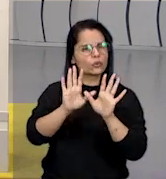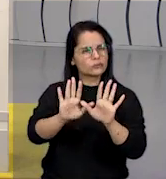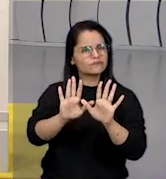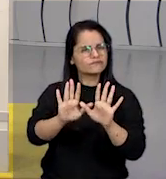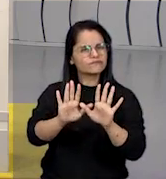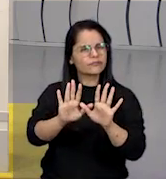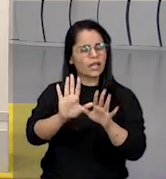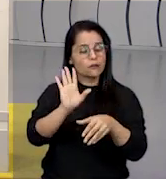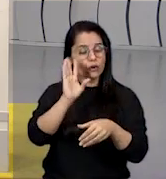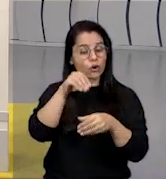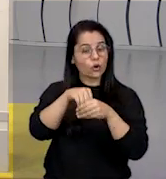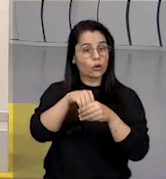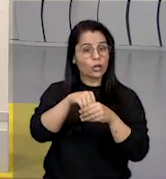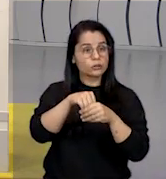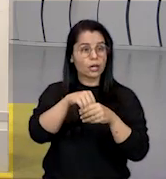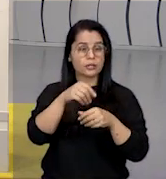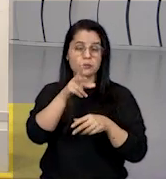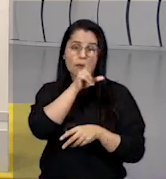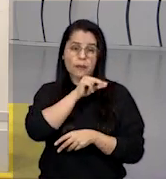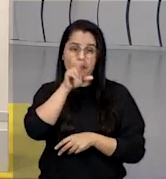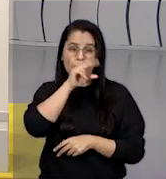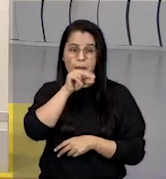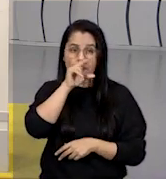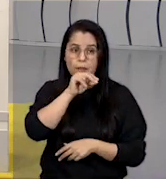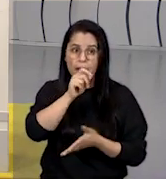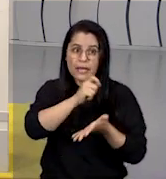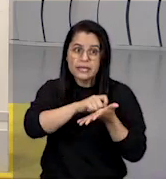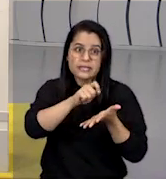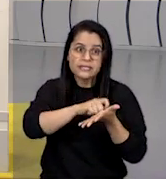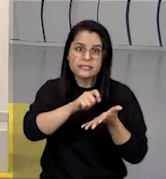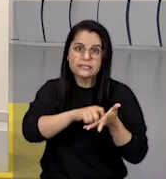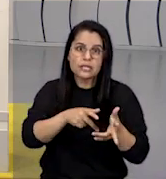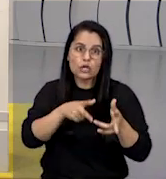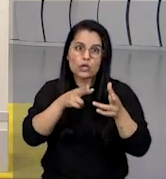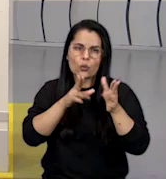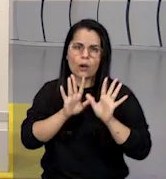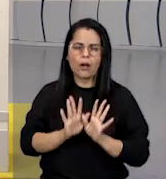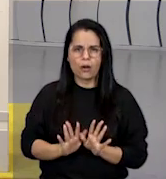foram incorporadas pelos falantes e escritas